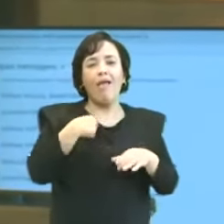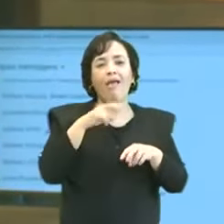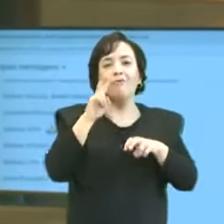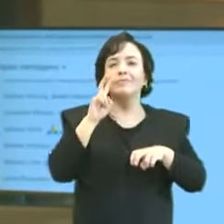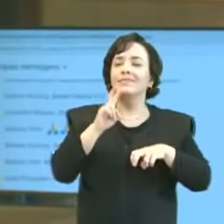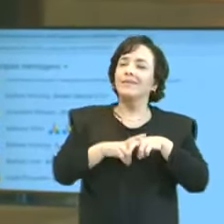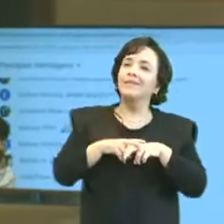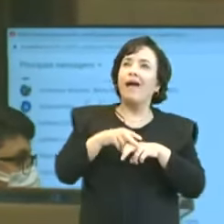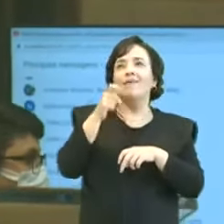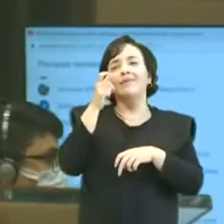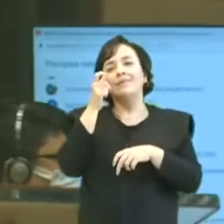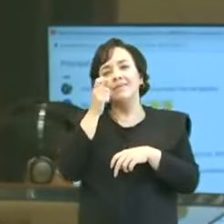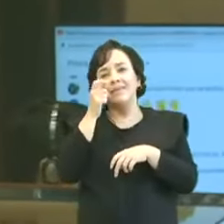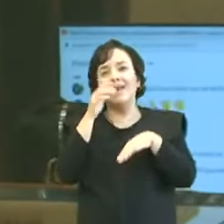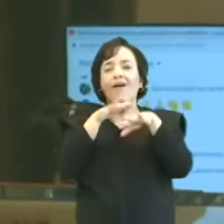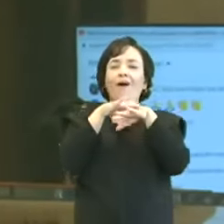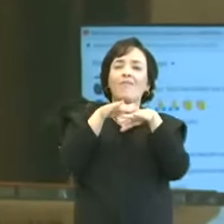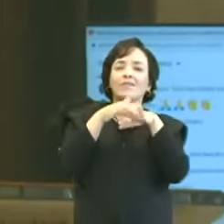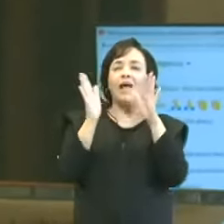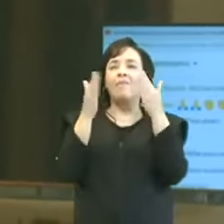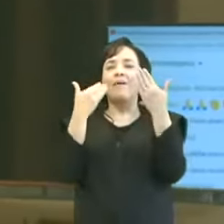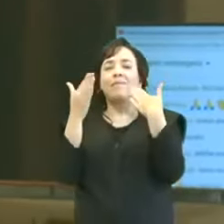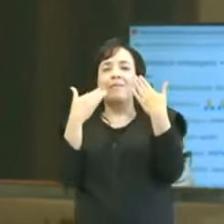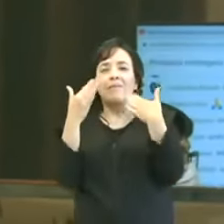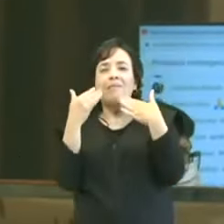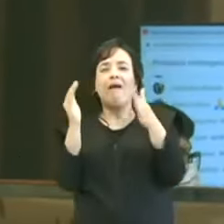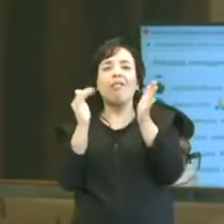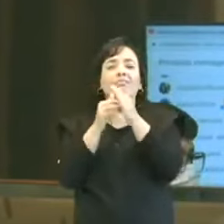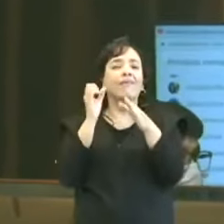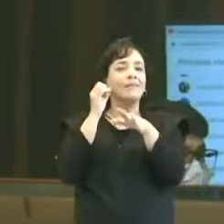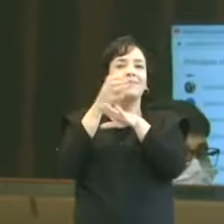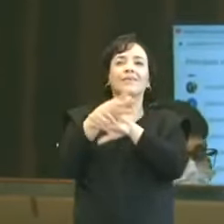de noite, de madrugada, batendo papo.